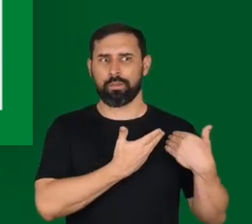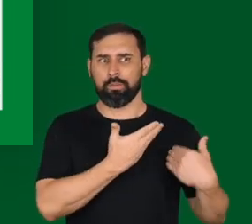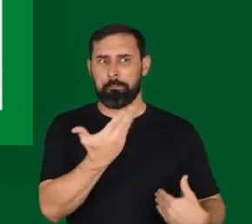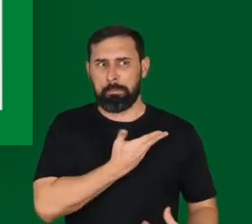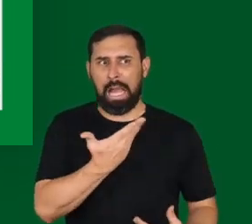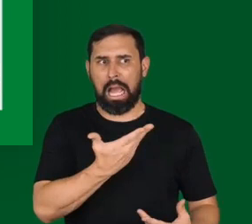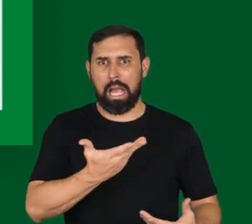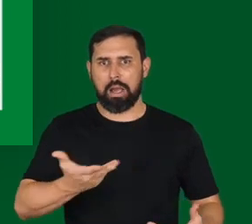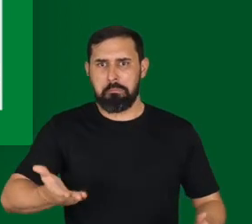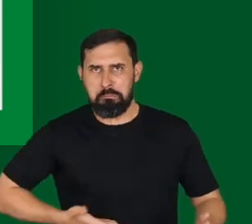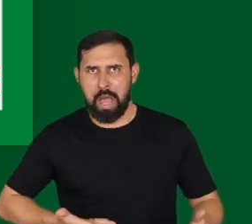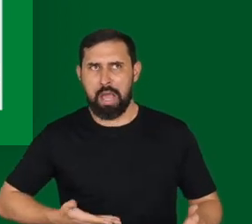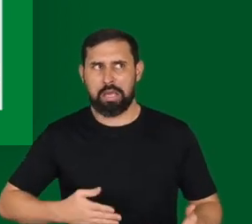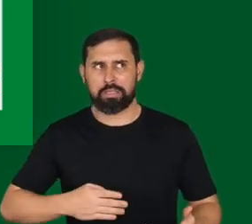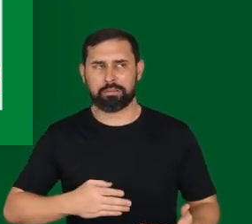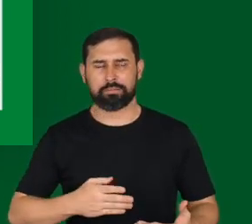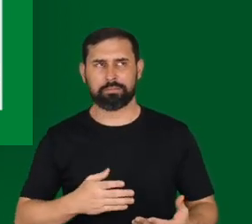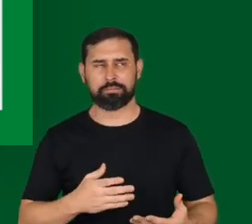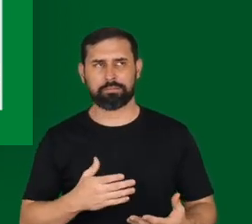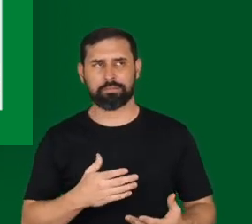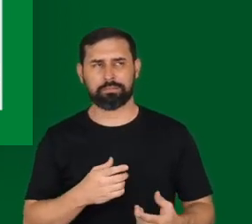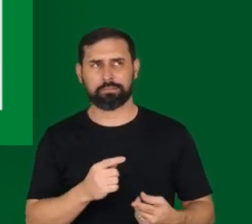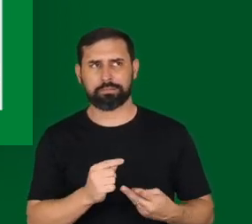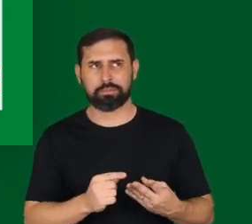trauma é grave?